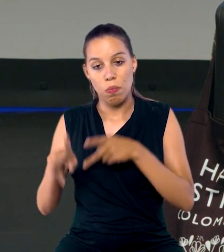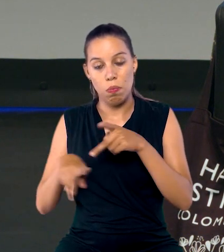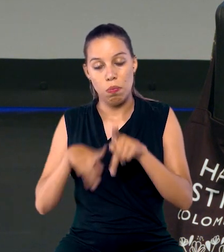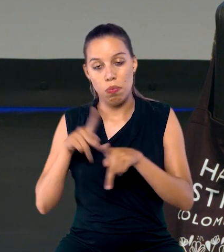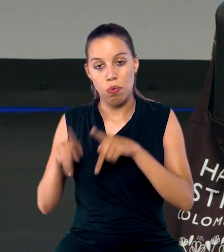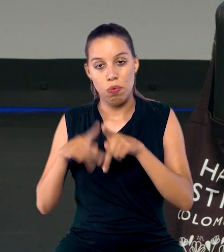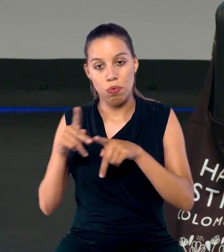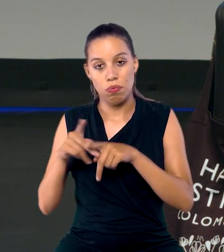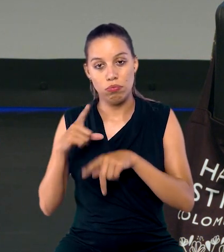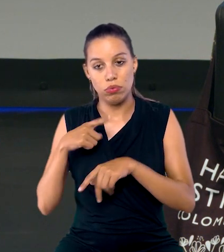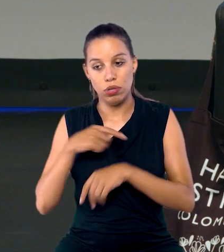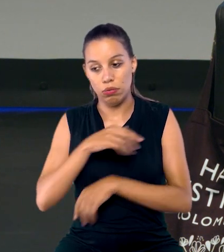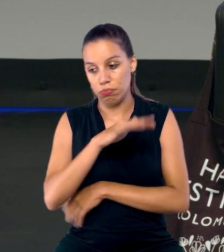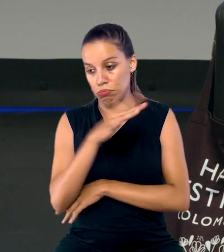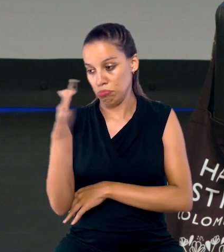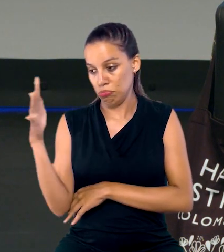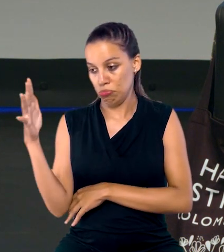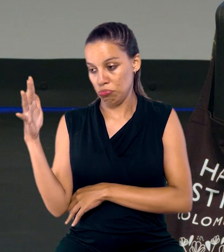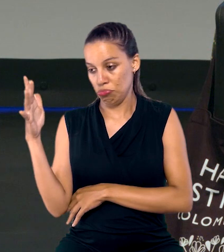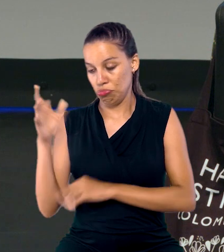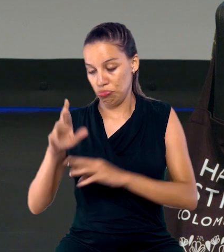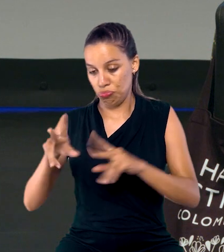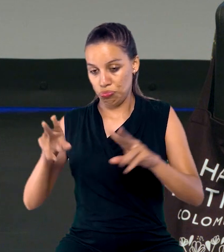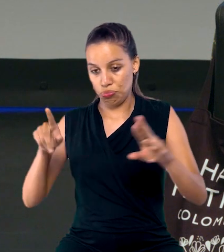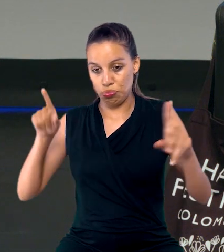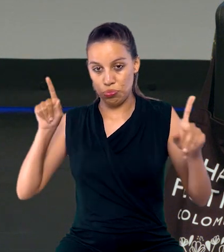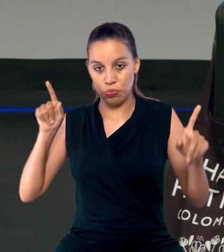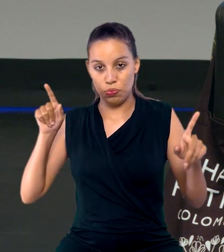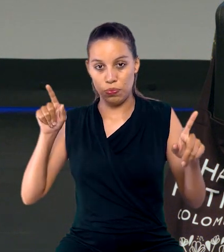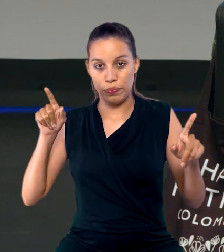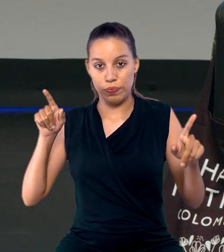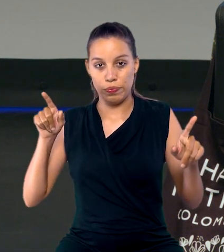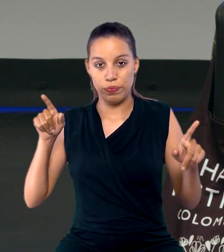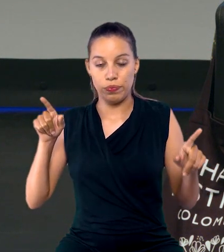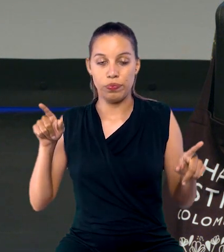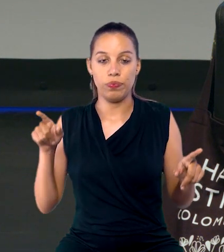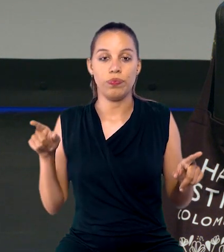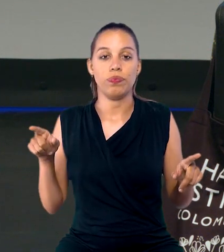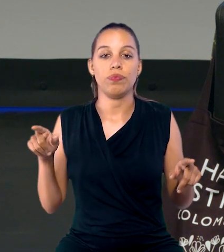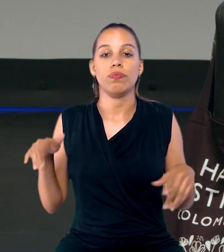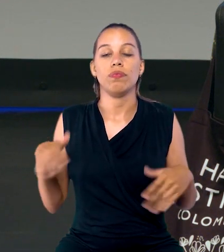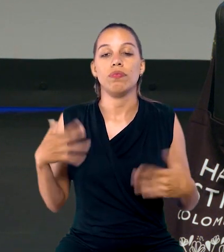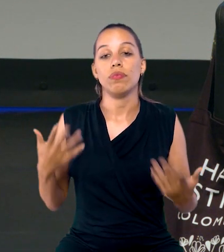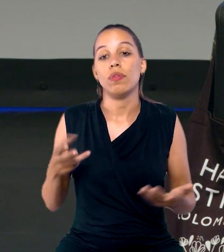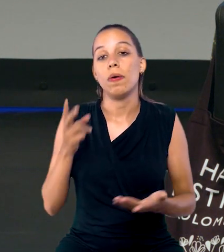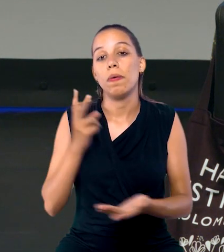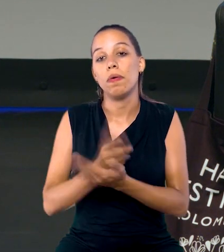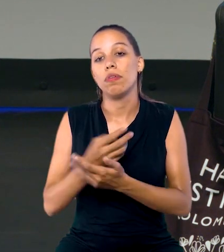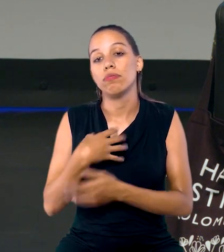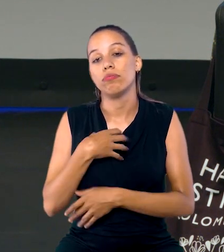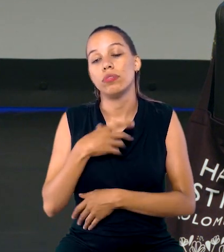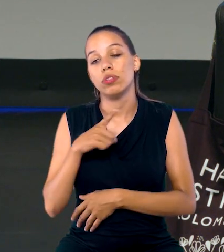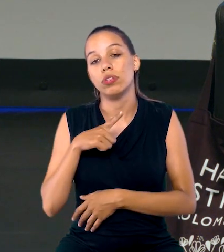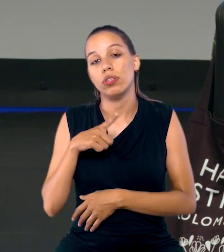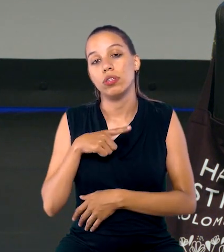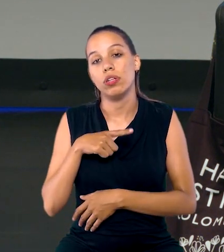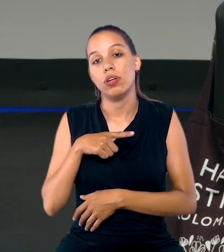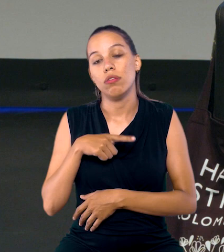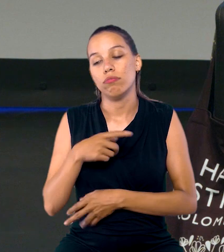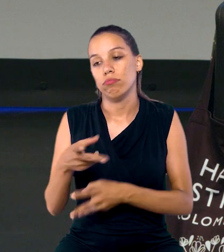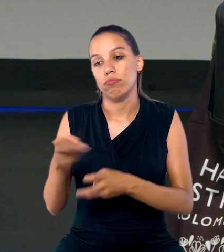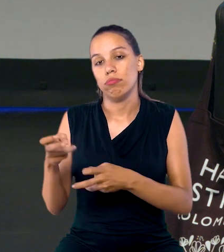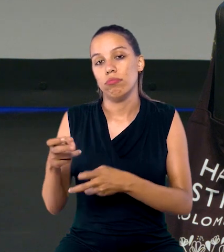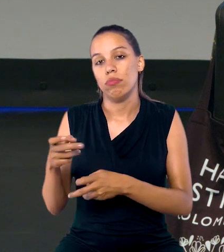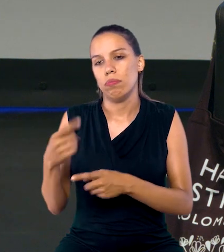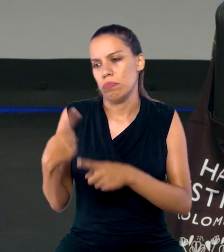guardiães da biodiversidade no planeta. Então, ao mesmo tempo que há esse reconhecimento, por que não devolvem os